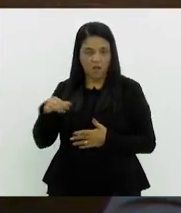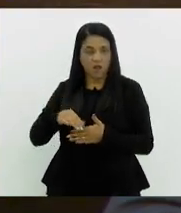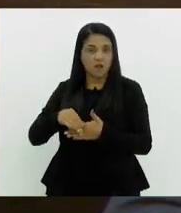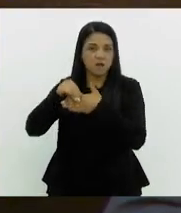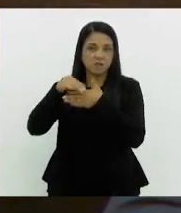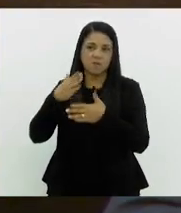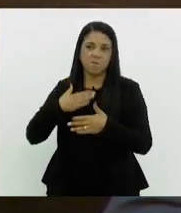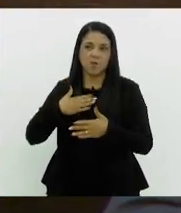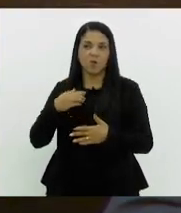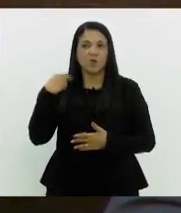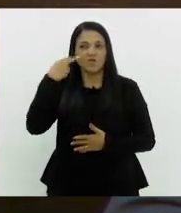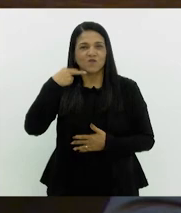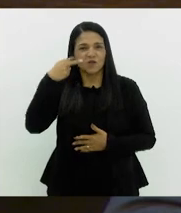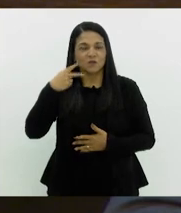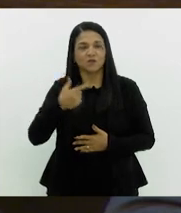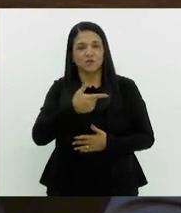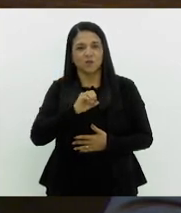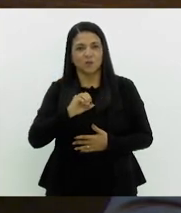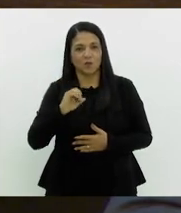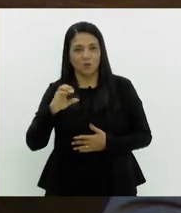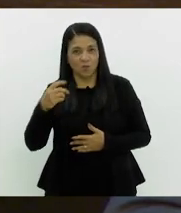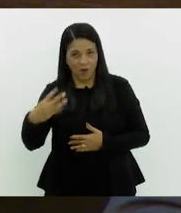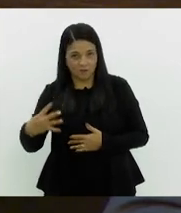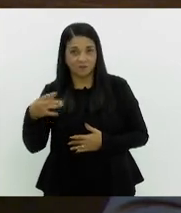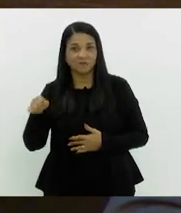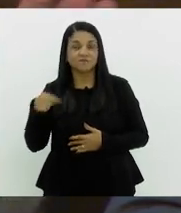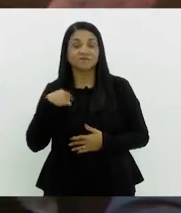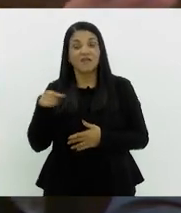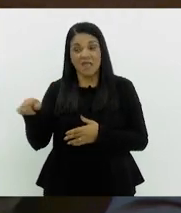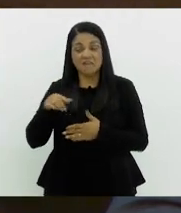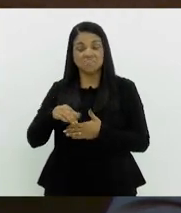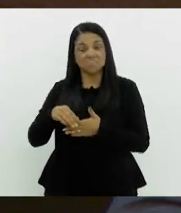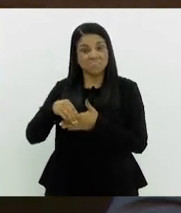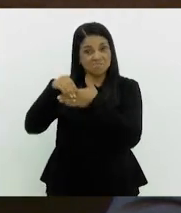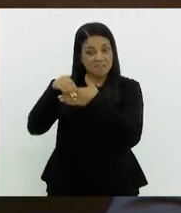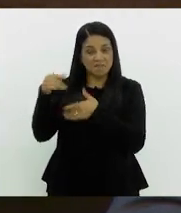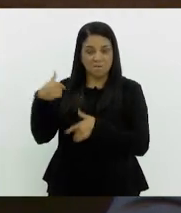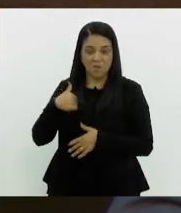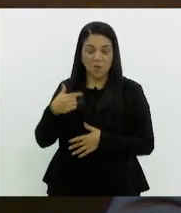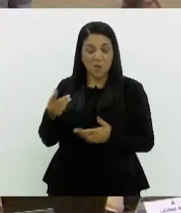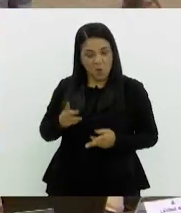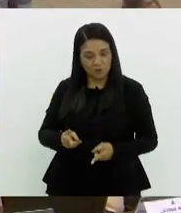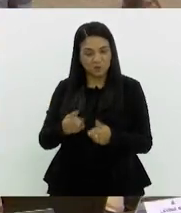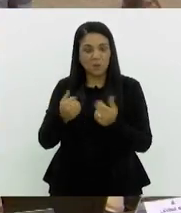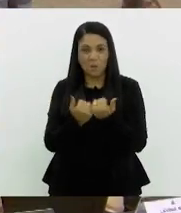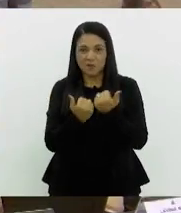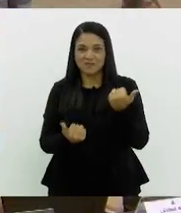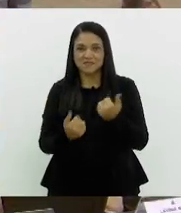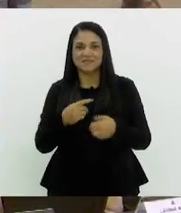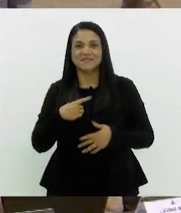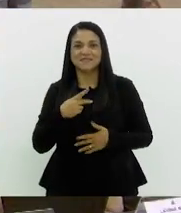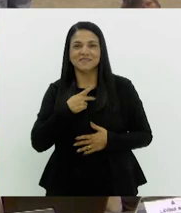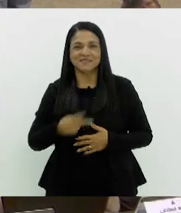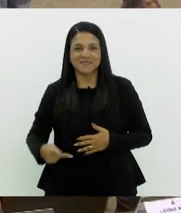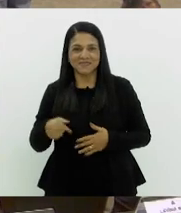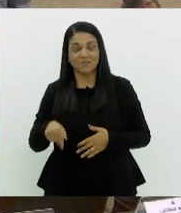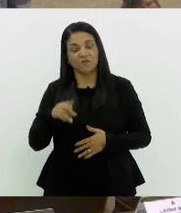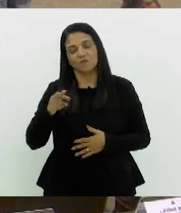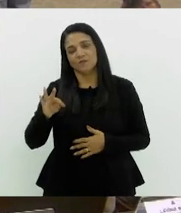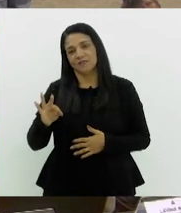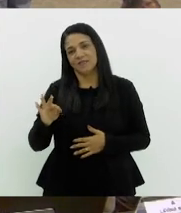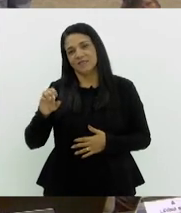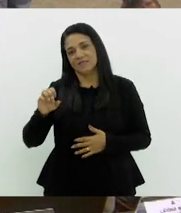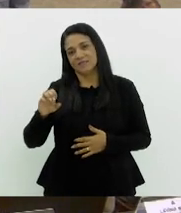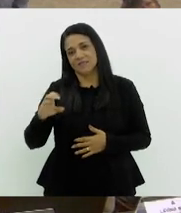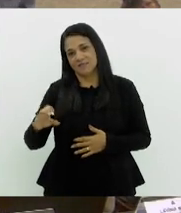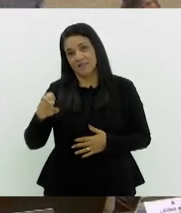Guaraná era o líder do governo e eu fui liderado pelo Guaraná. Hoje ele continua meu presidente e eu fico ali no TCE. Mas é uma honra estar aqui